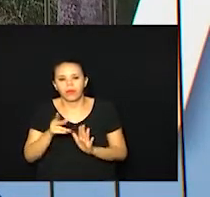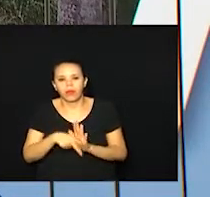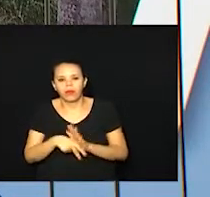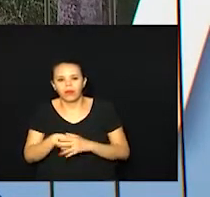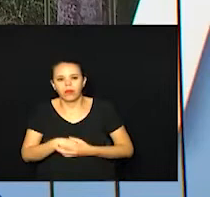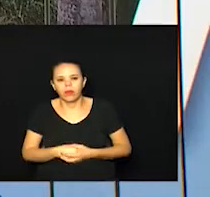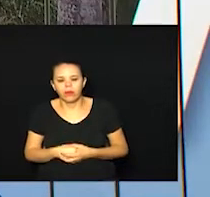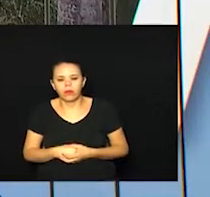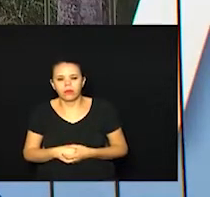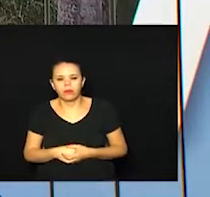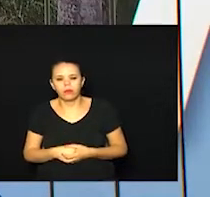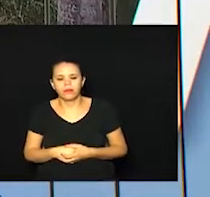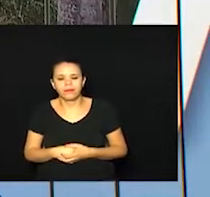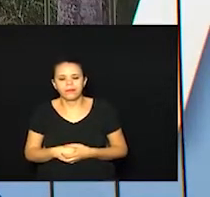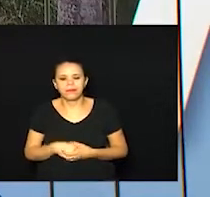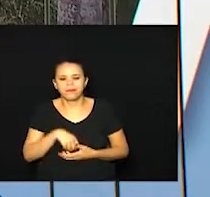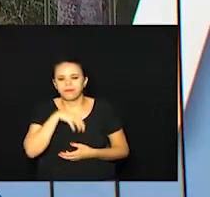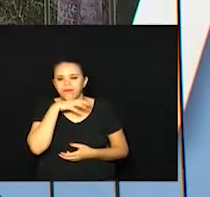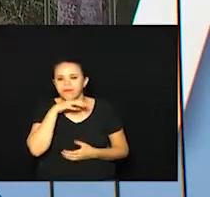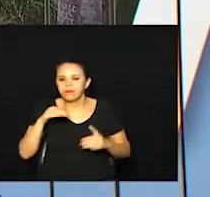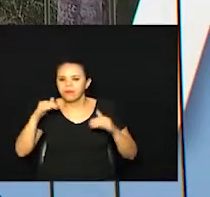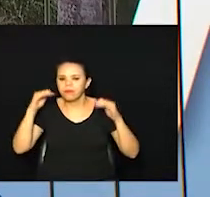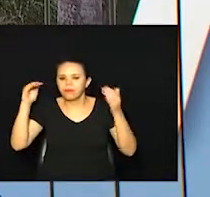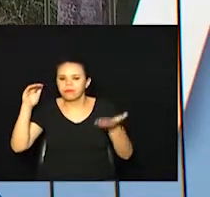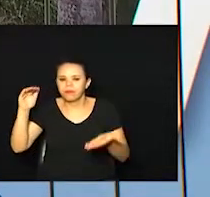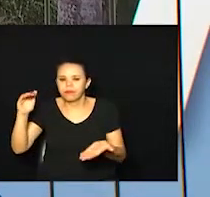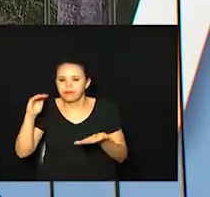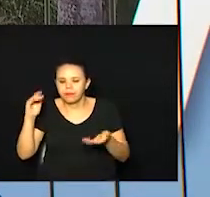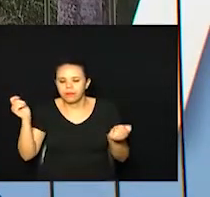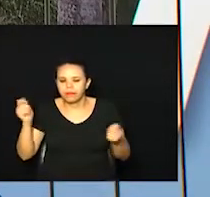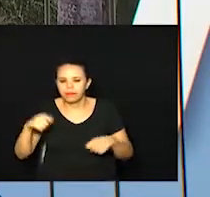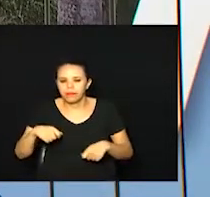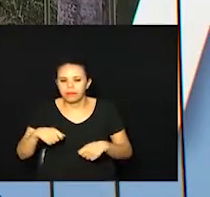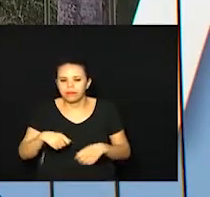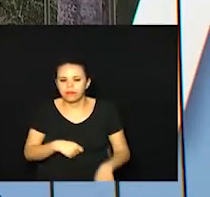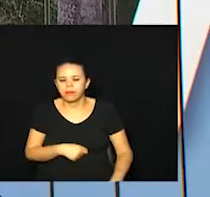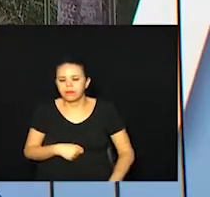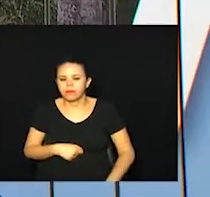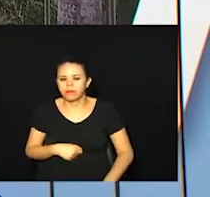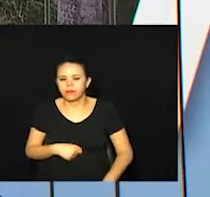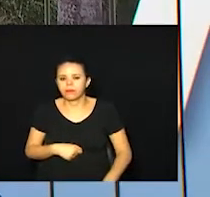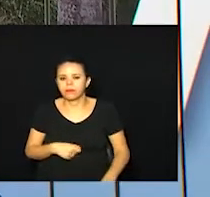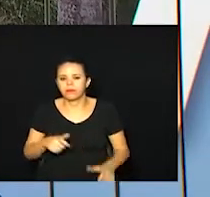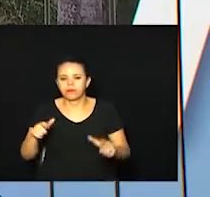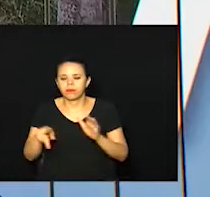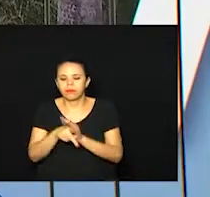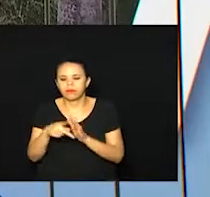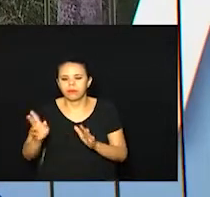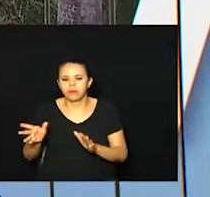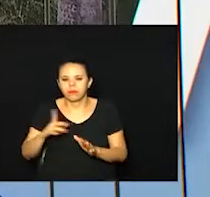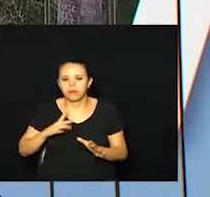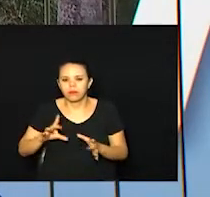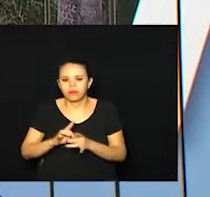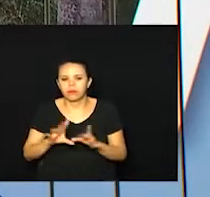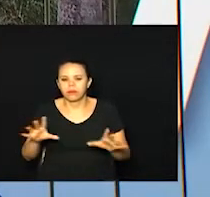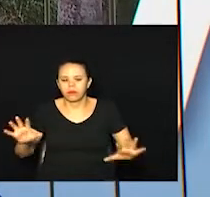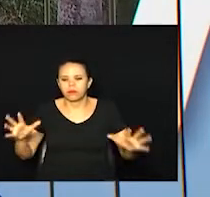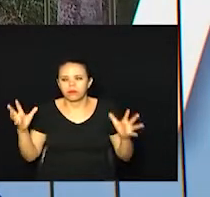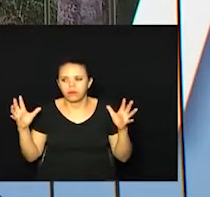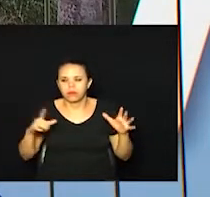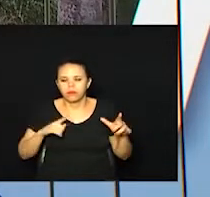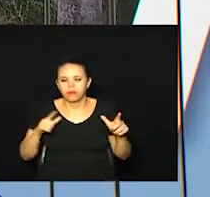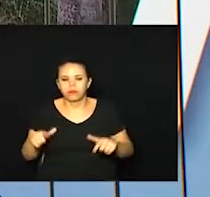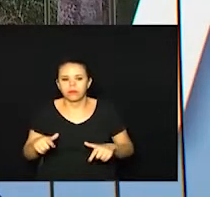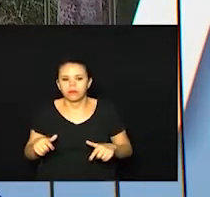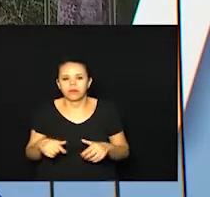projeto é de que esses animais de grande porte pudessem ir para santuários que já existem aqui na região